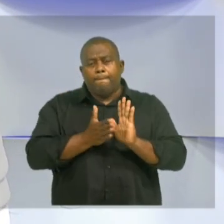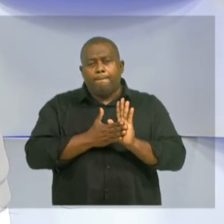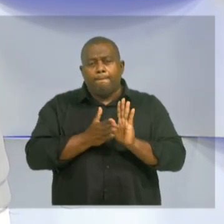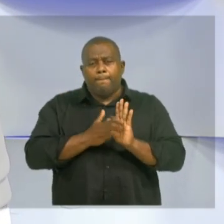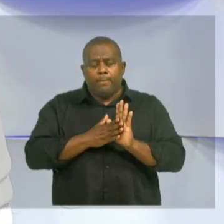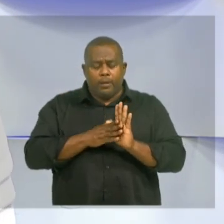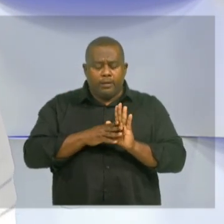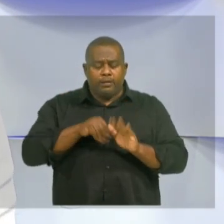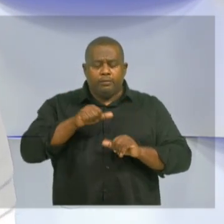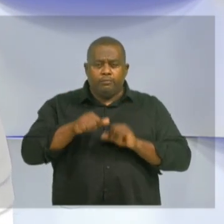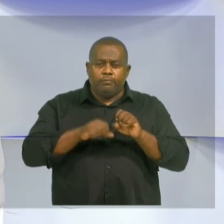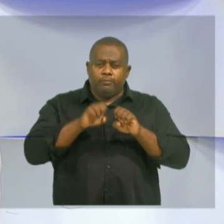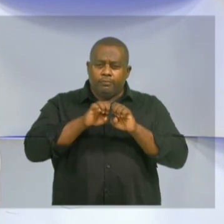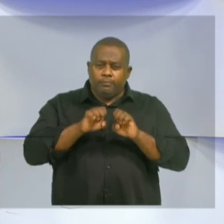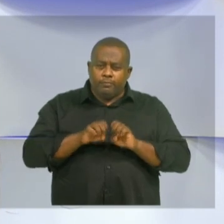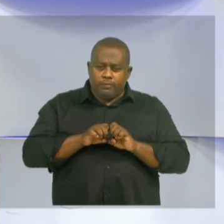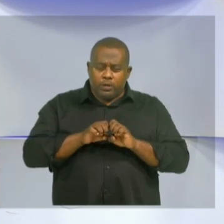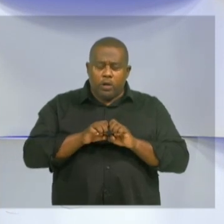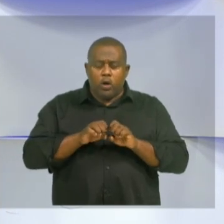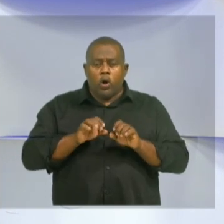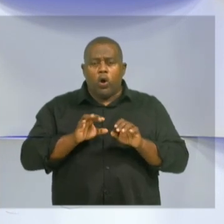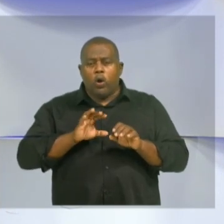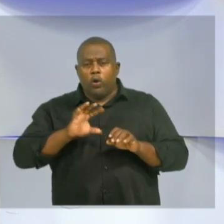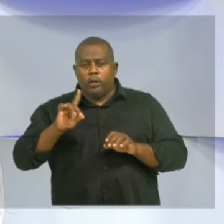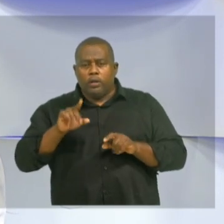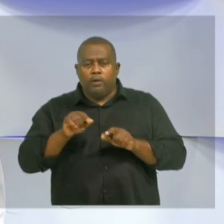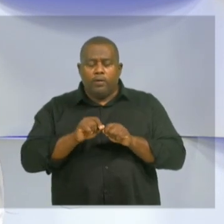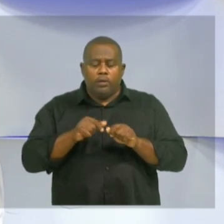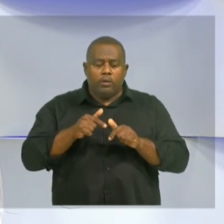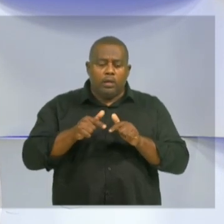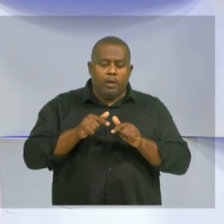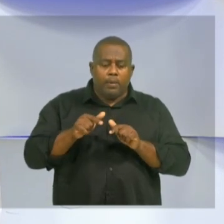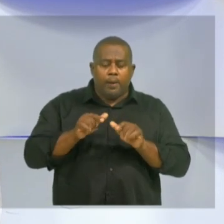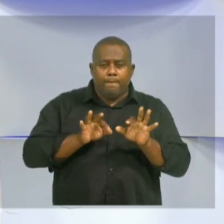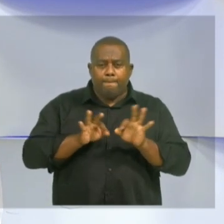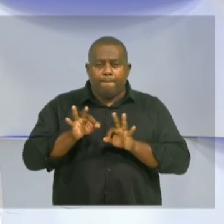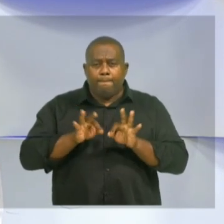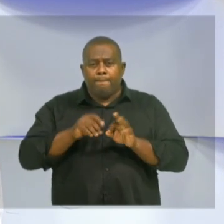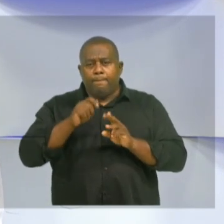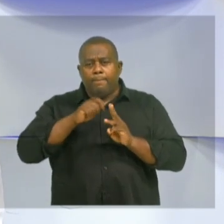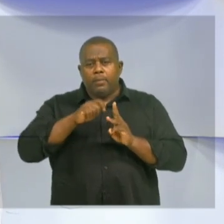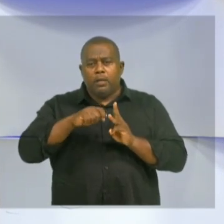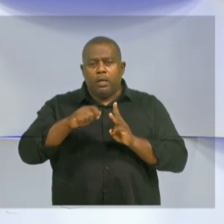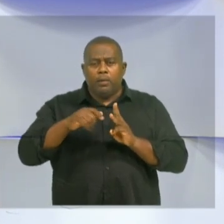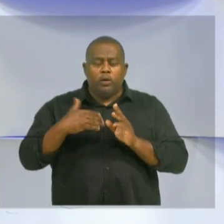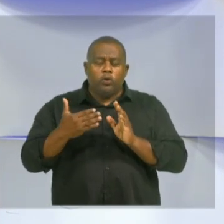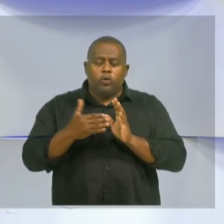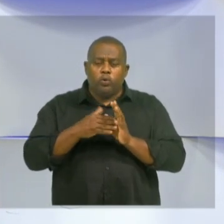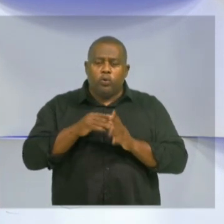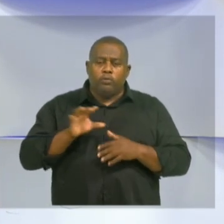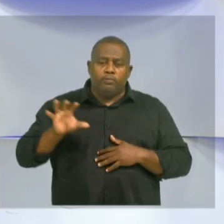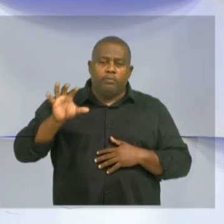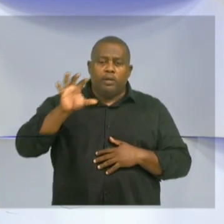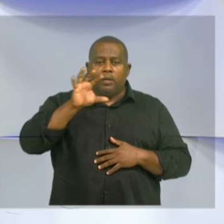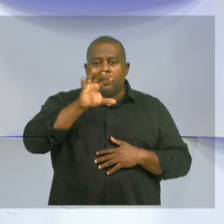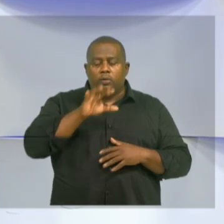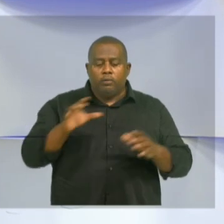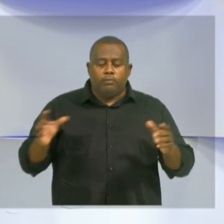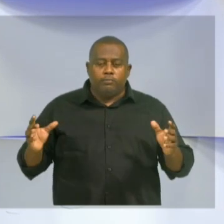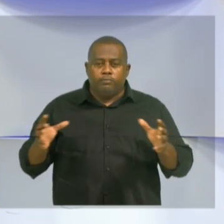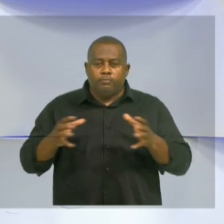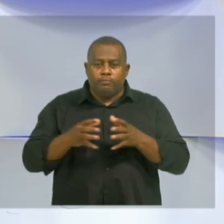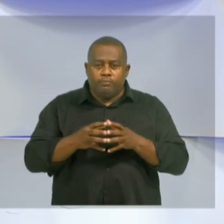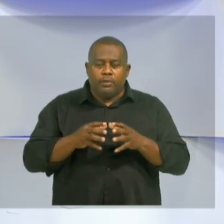reestruturar coordenar e fazer um trabalho de planejamento em TRS meses chamando todos os setores para pensarmos em